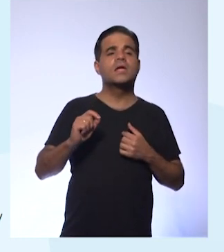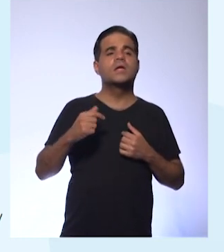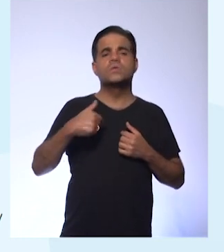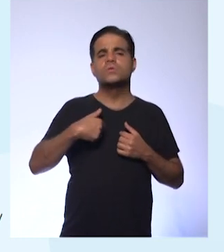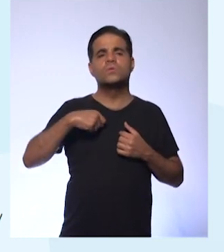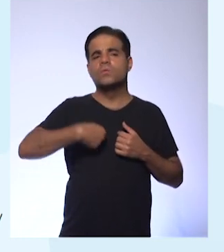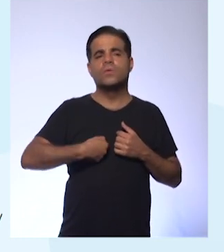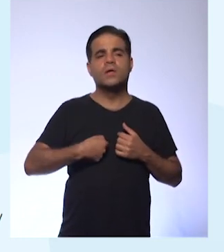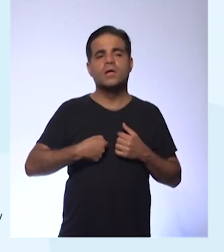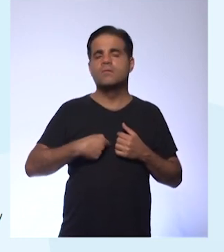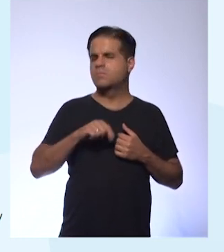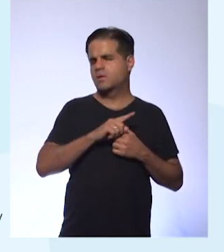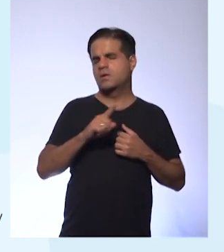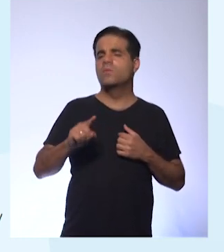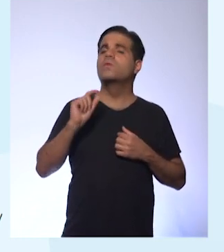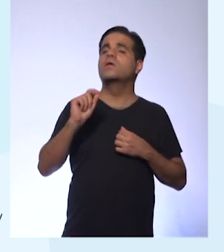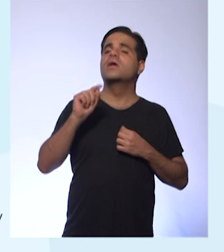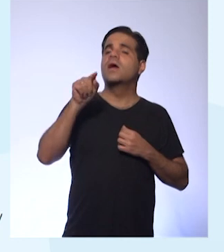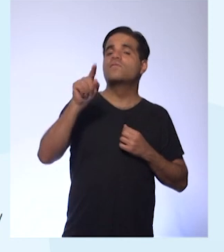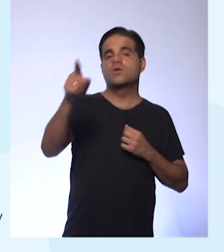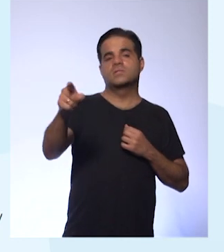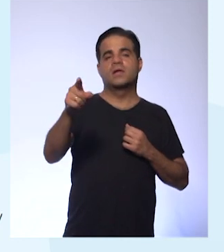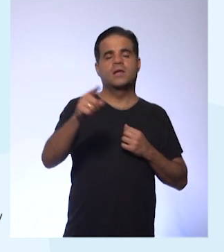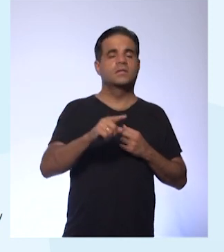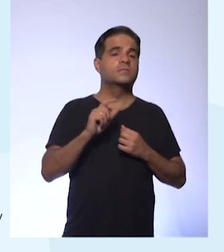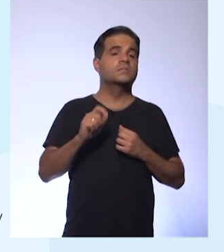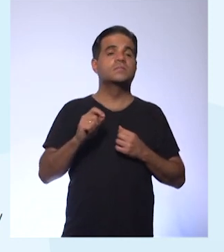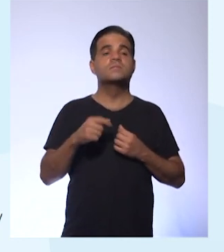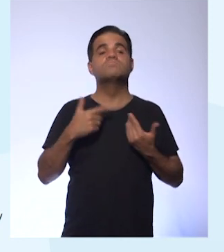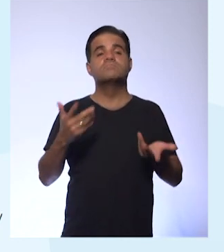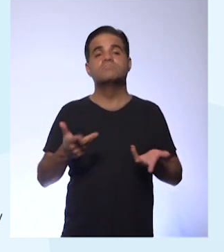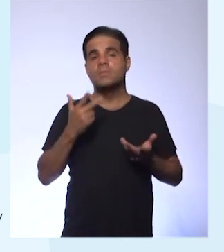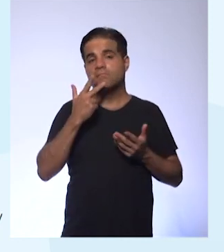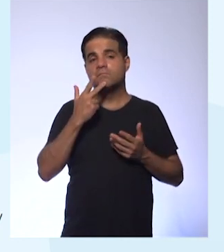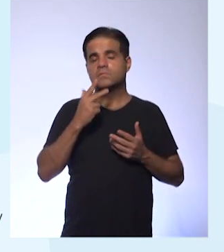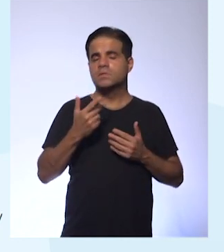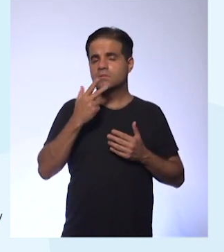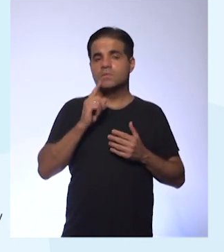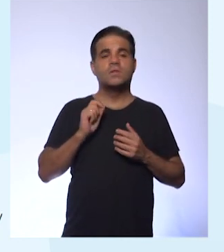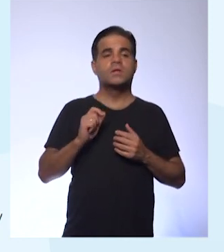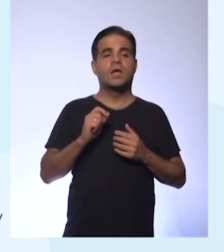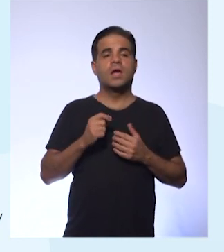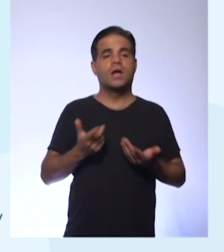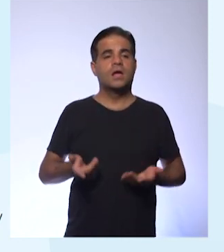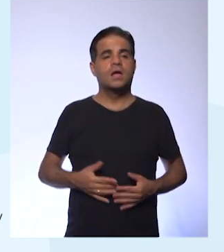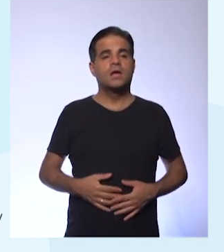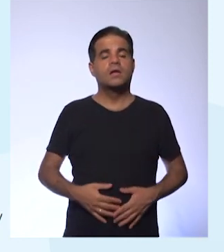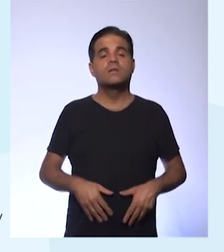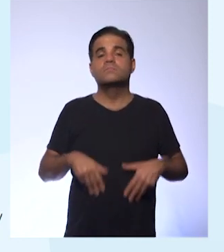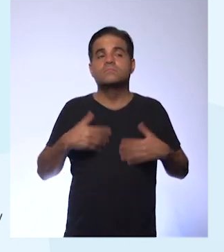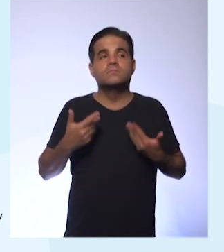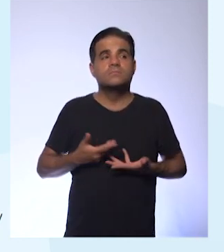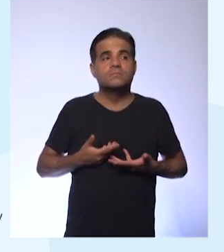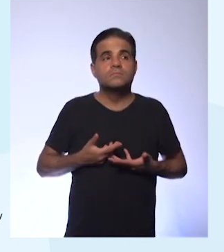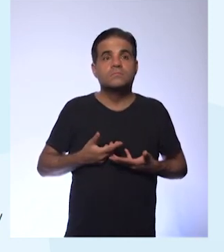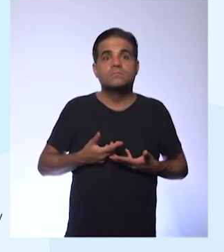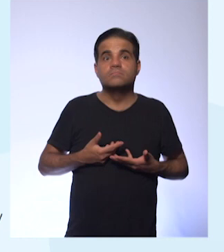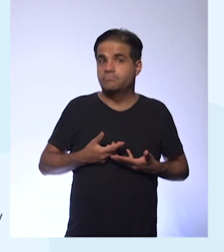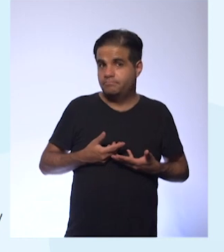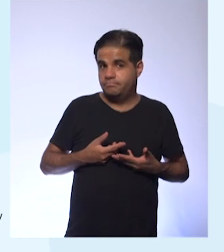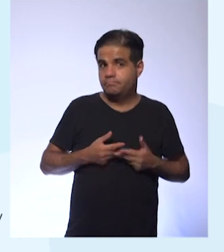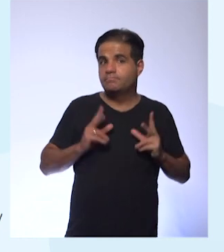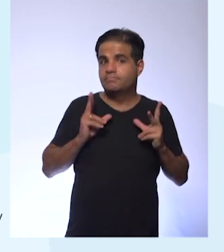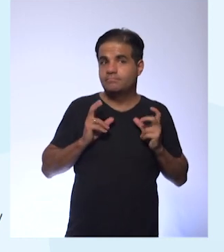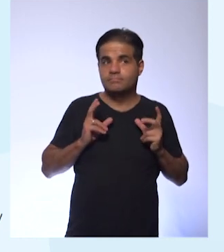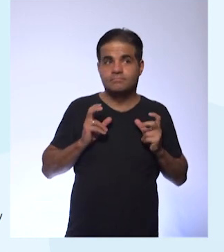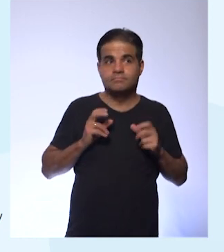Não. Quem é você? Então, a quem ela está se dirigindo? Né? Vai vir uma questão sobre isso, Deia,